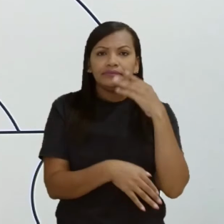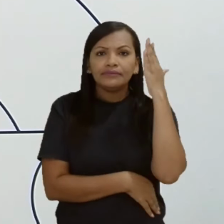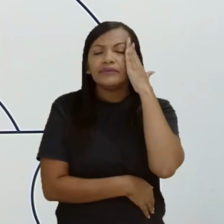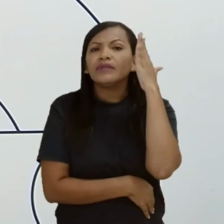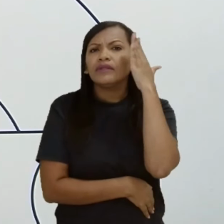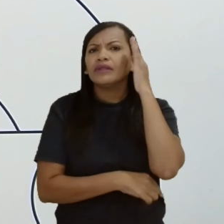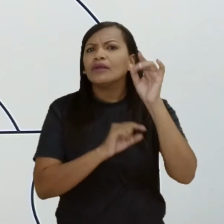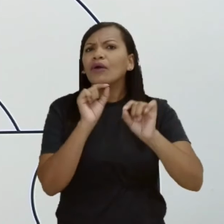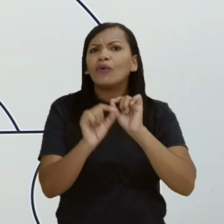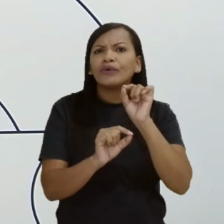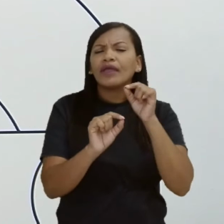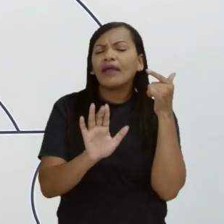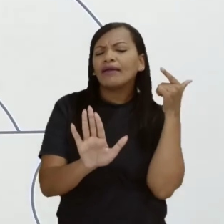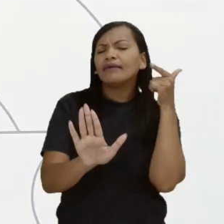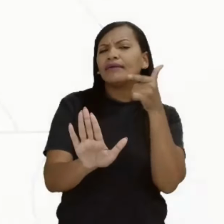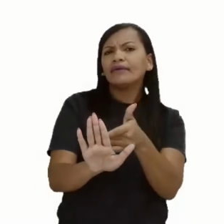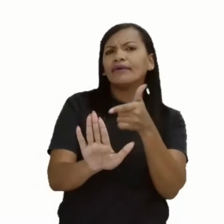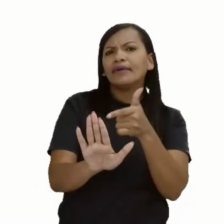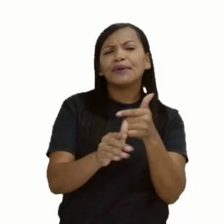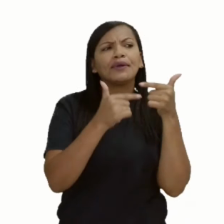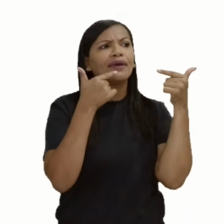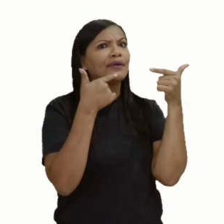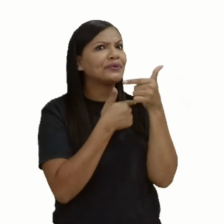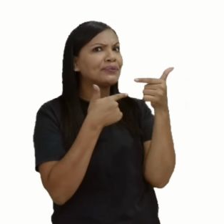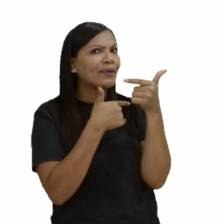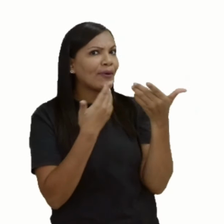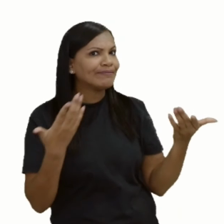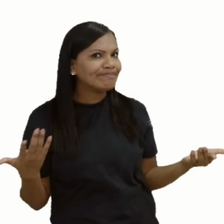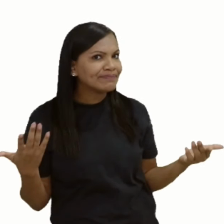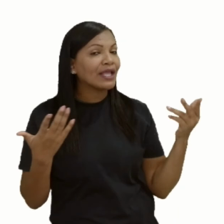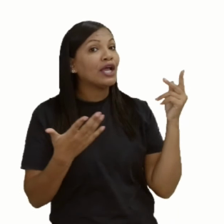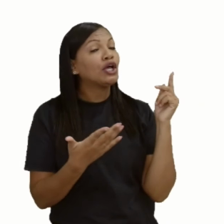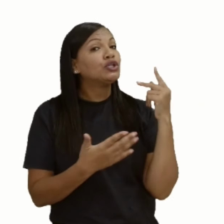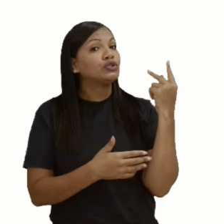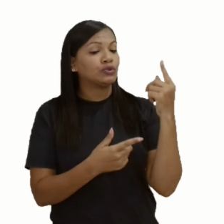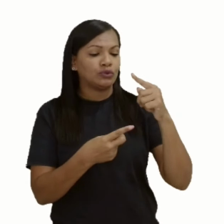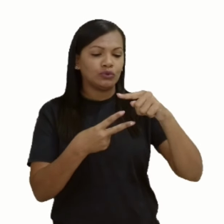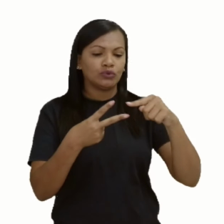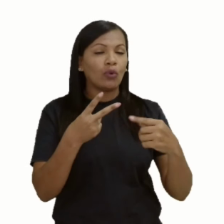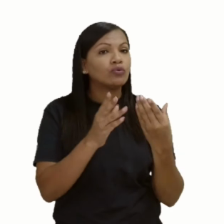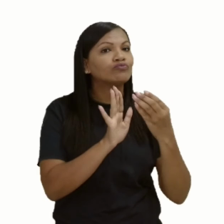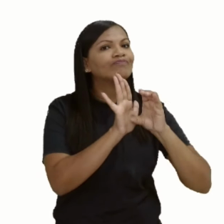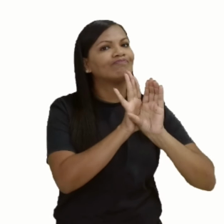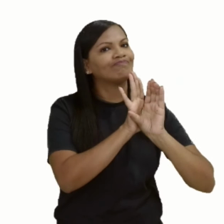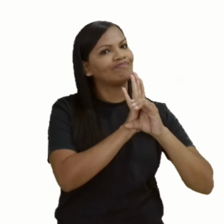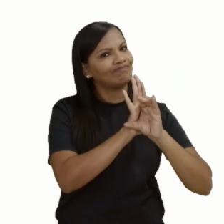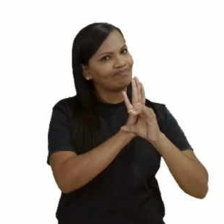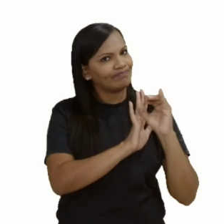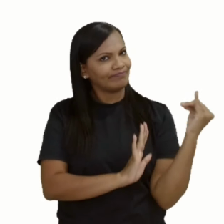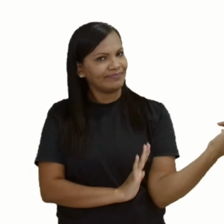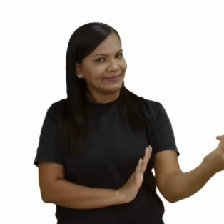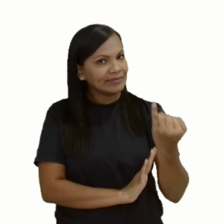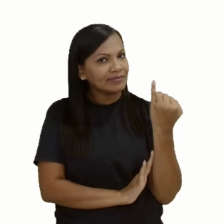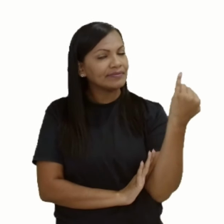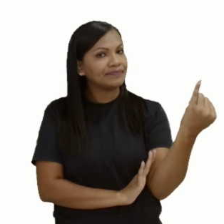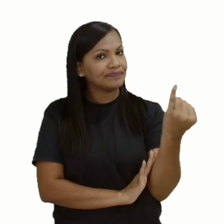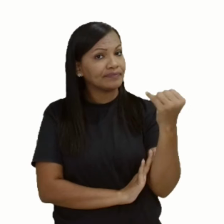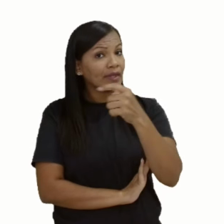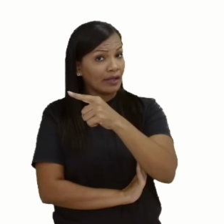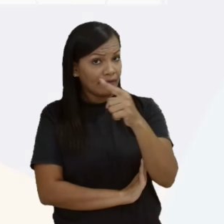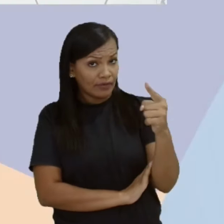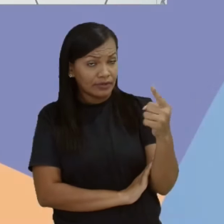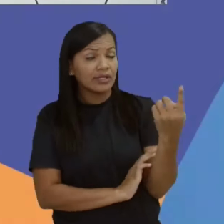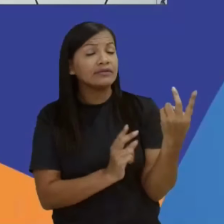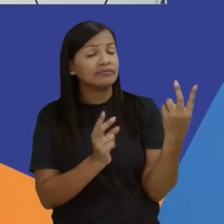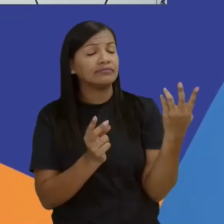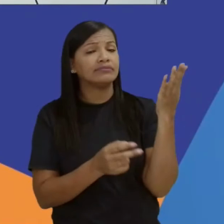o que é ironia e humor? São dois conceitos bem importantes aí nesse